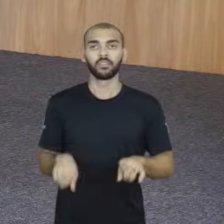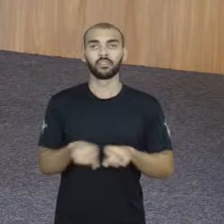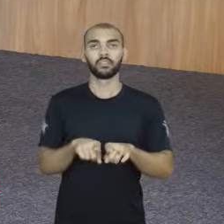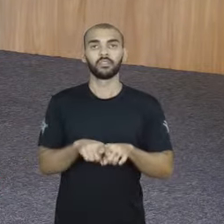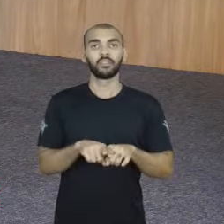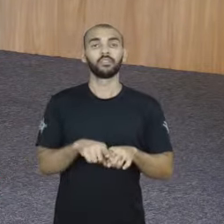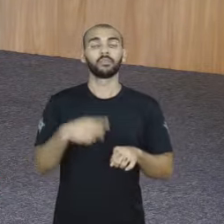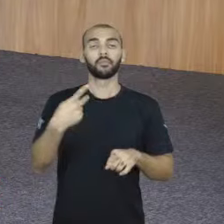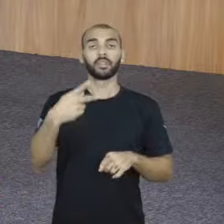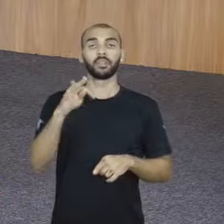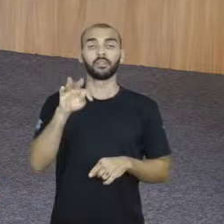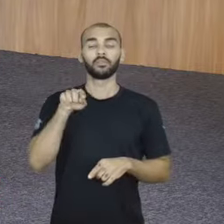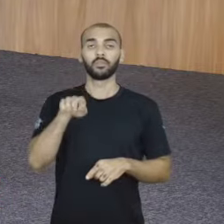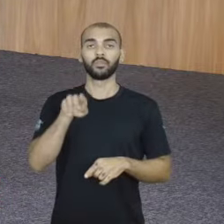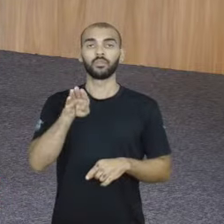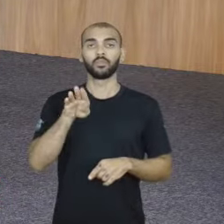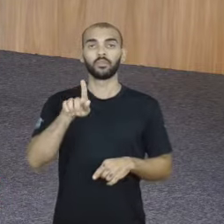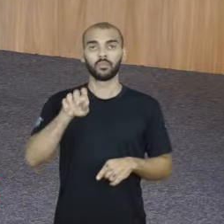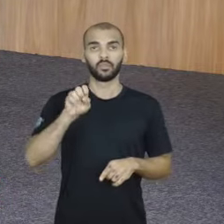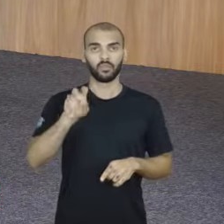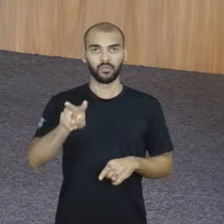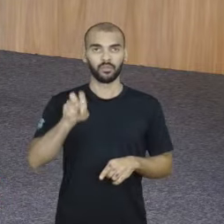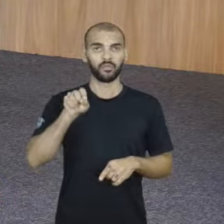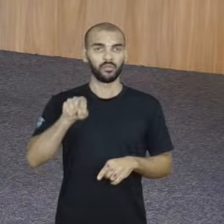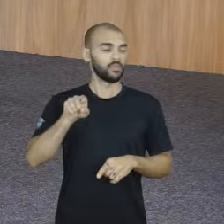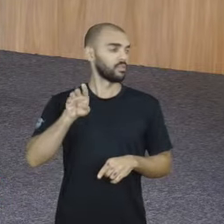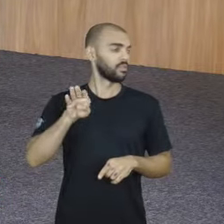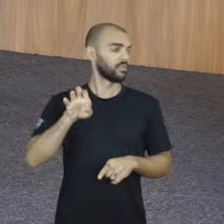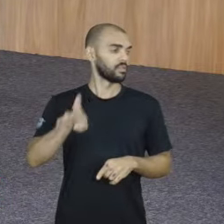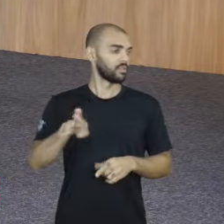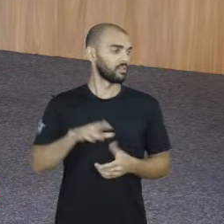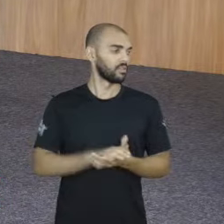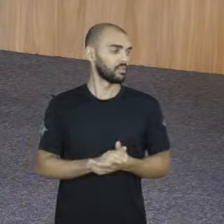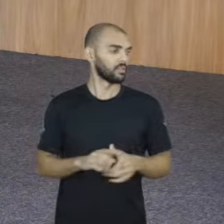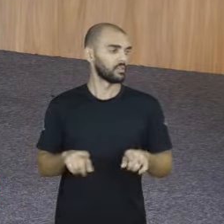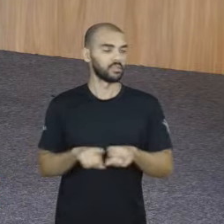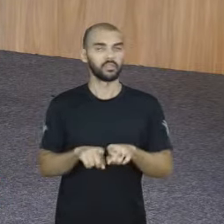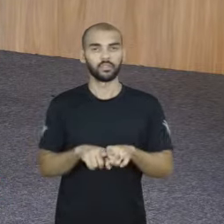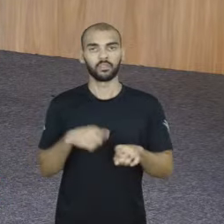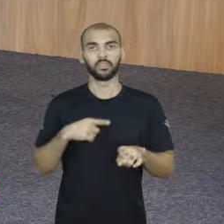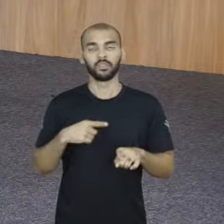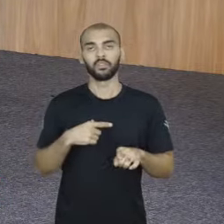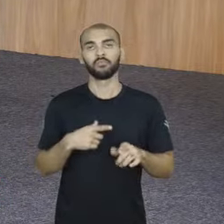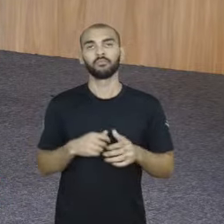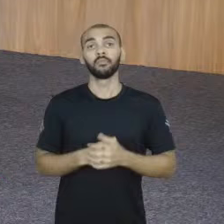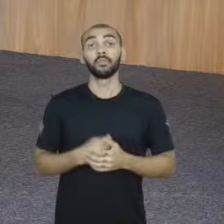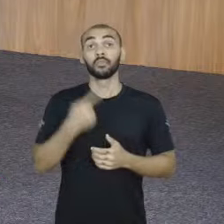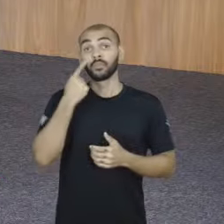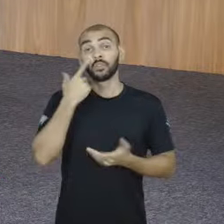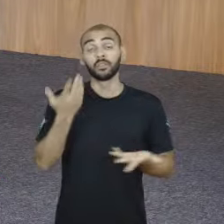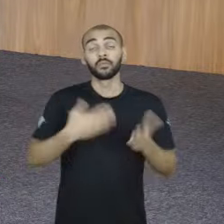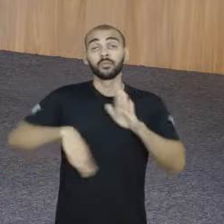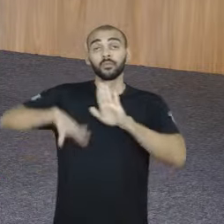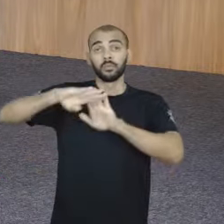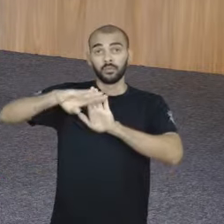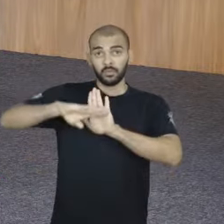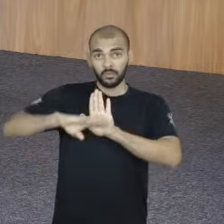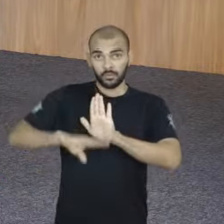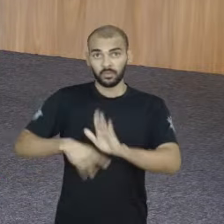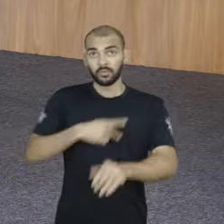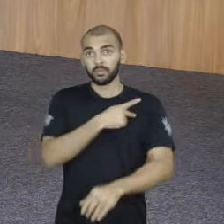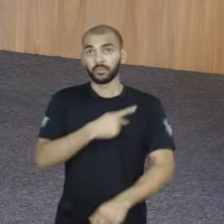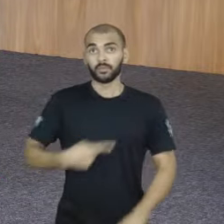pt.org.br, a manifestação aí do PT sobre o caso Marielle. Vamos para a agenda do presidente Lula, que hoje